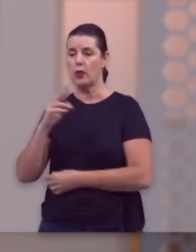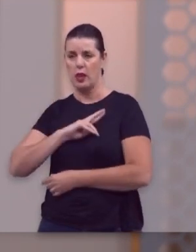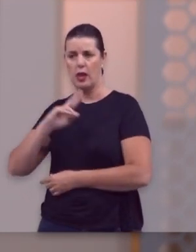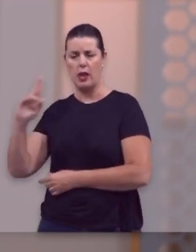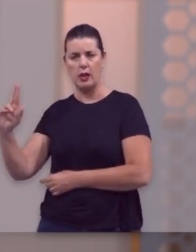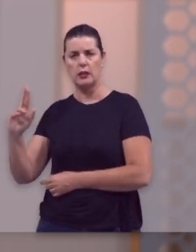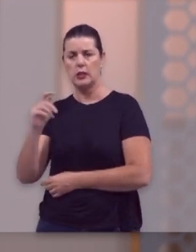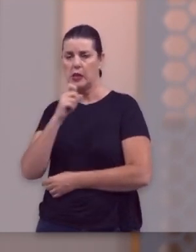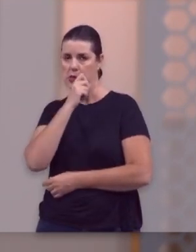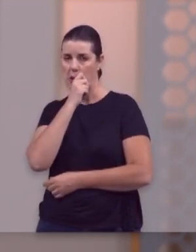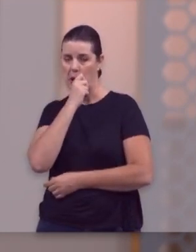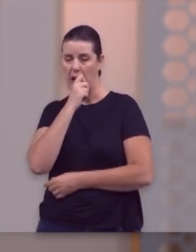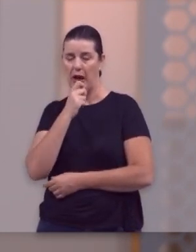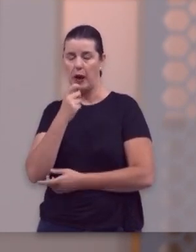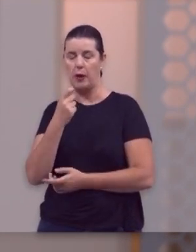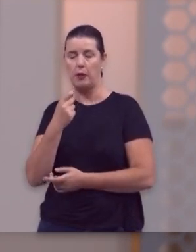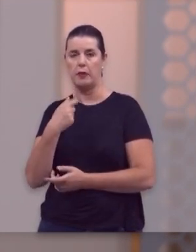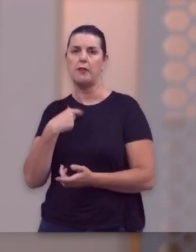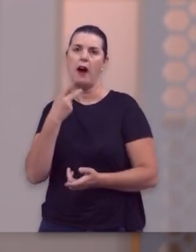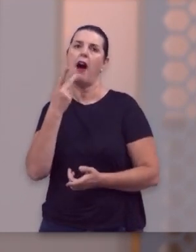é a palavra de Deus.